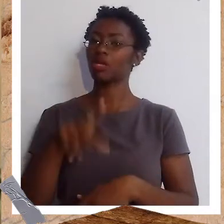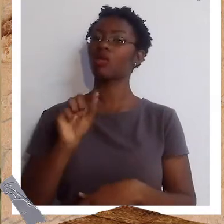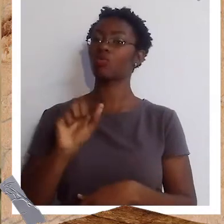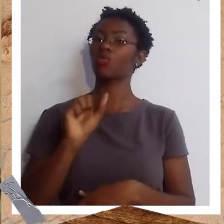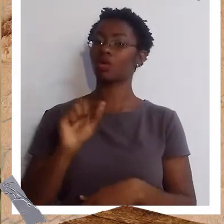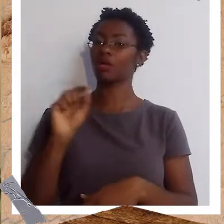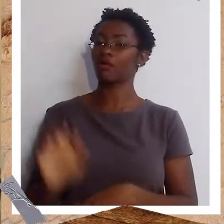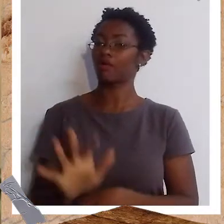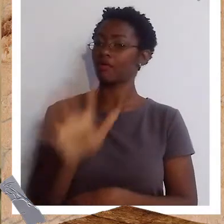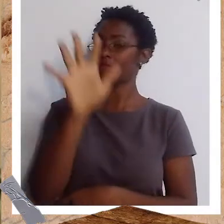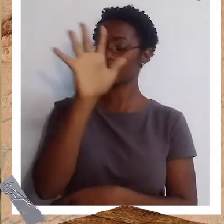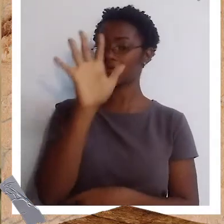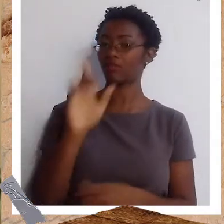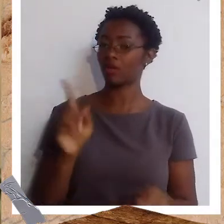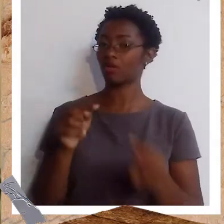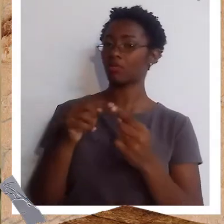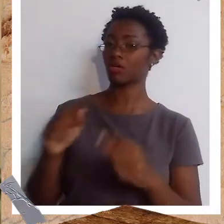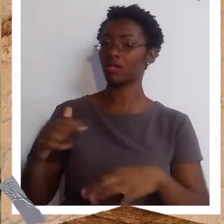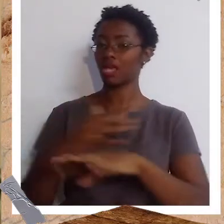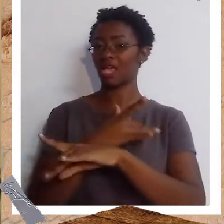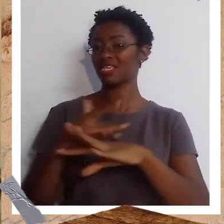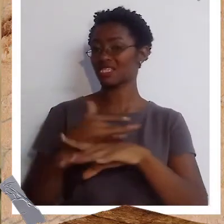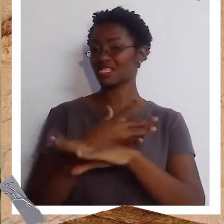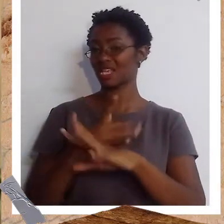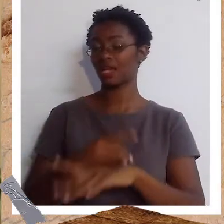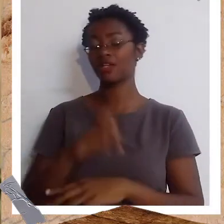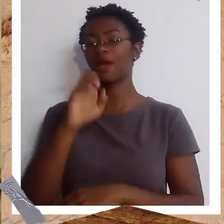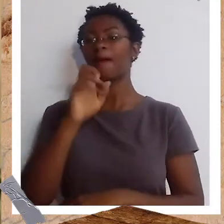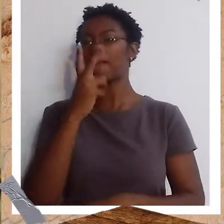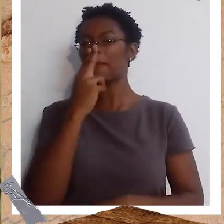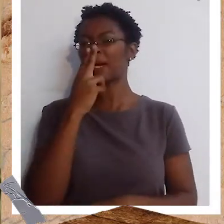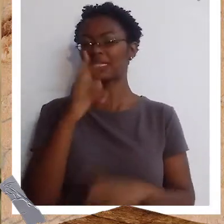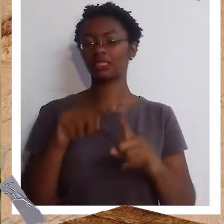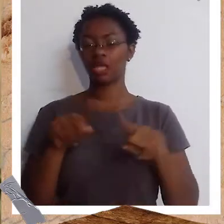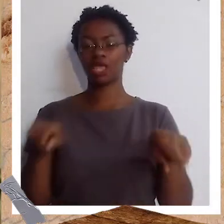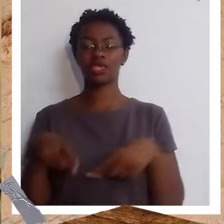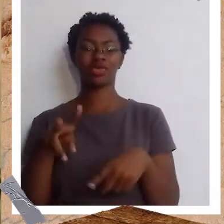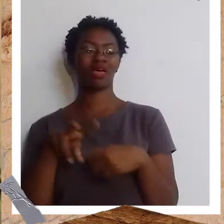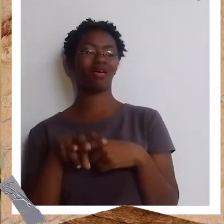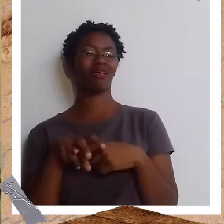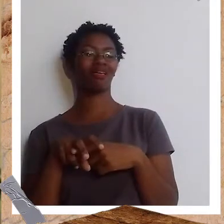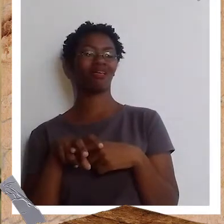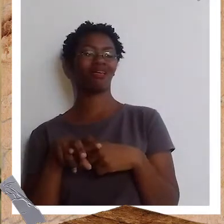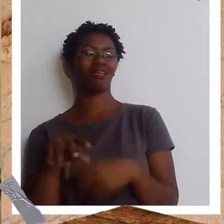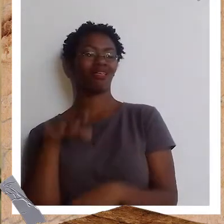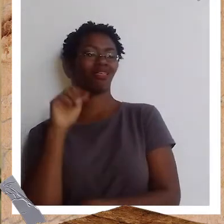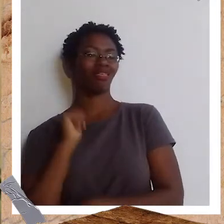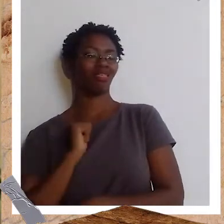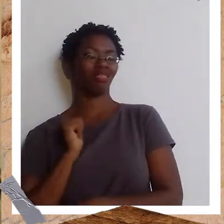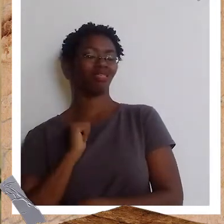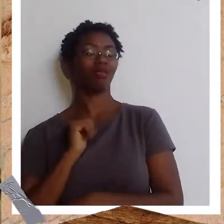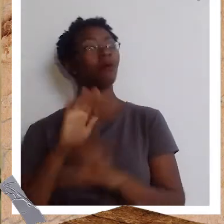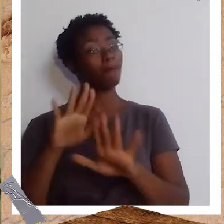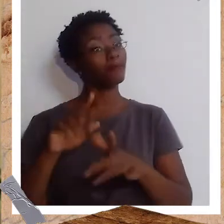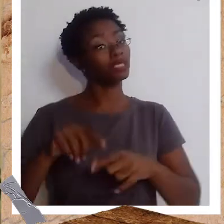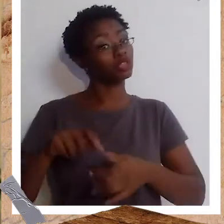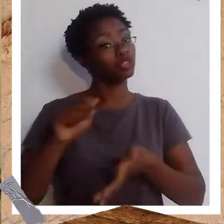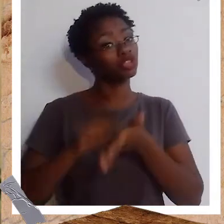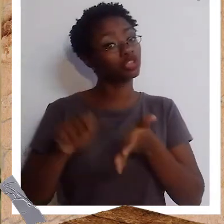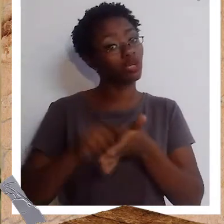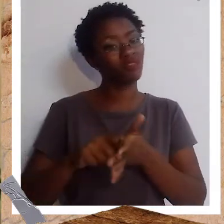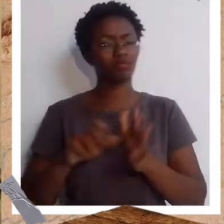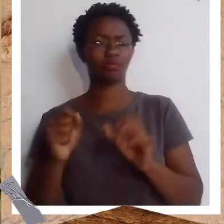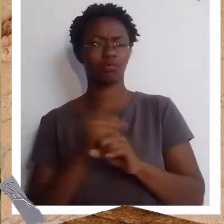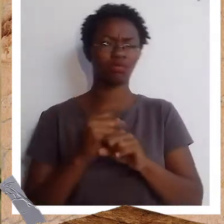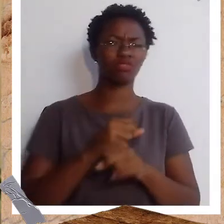favela enquanto a cidade era a sala de estar. Mas ela está escrevendo isso, né, o Quarto de Despejo entre 55 e